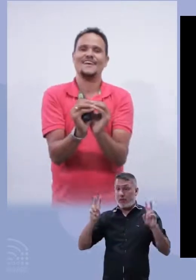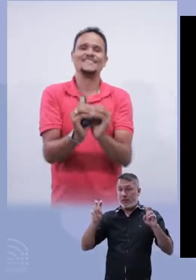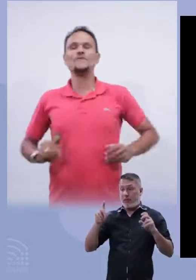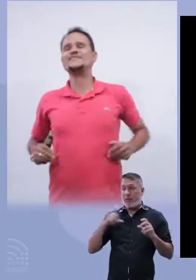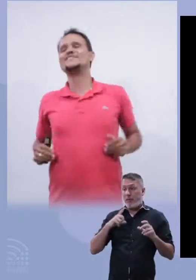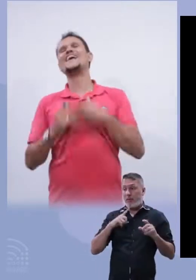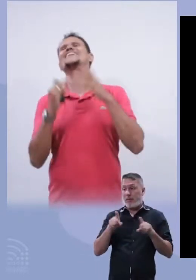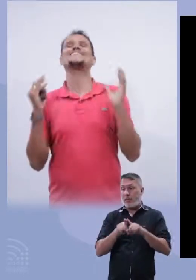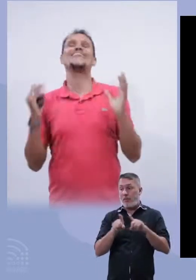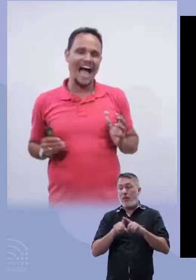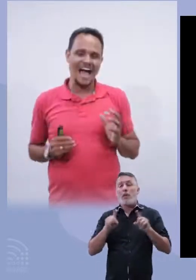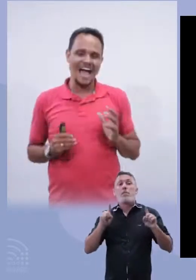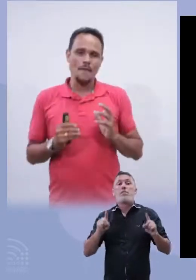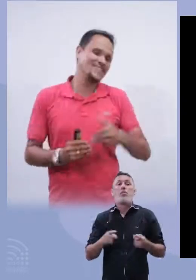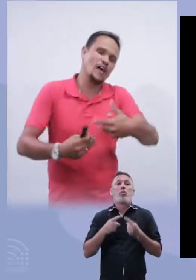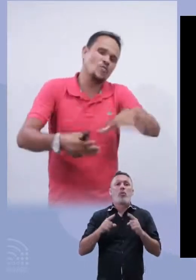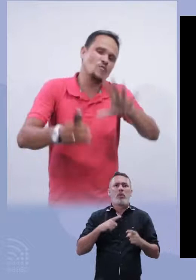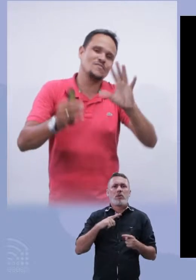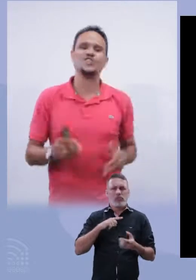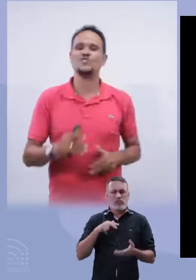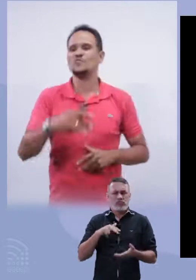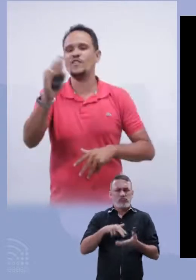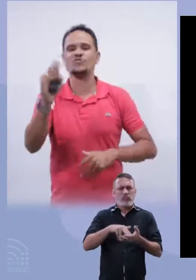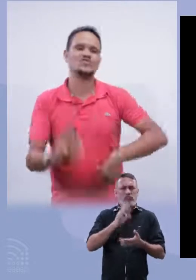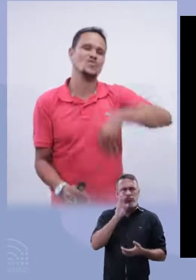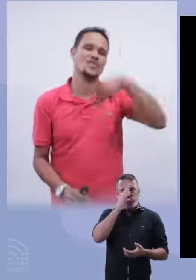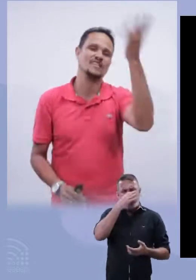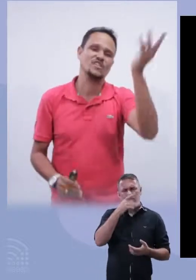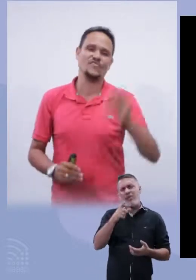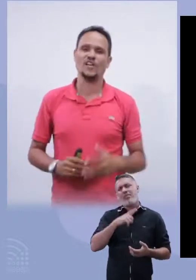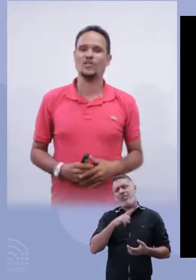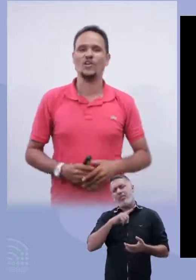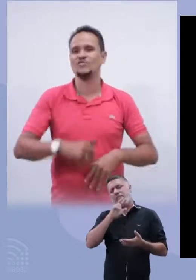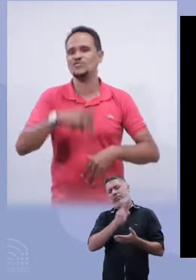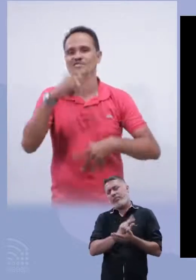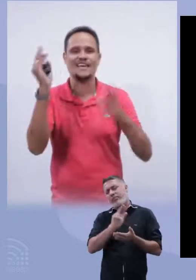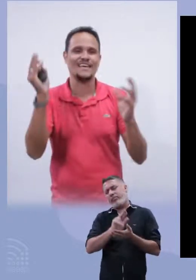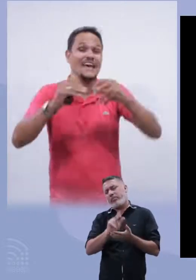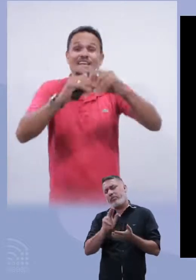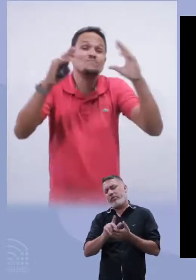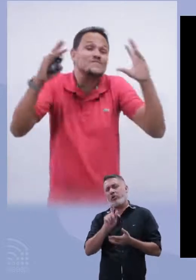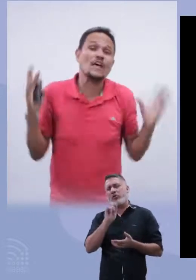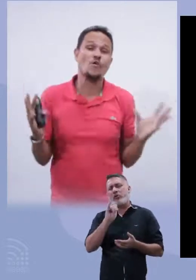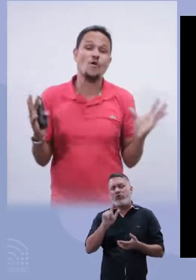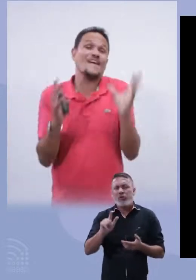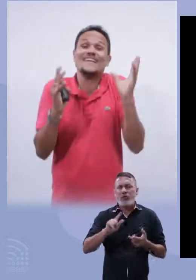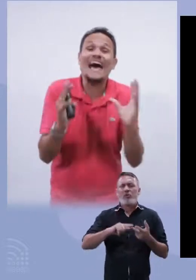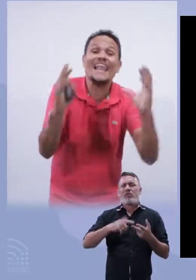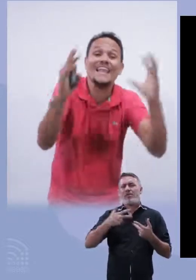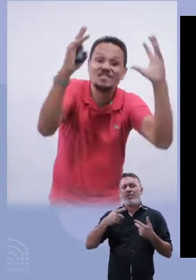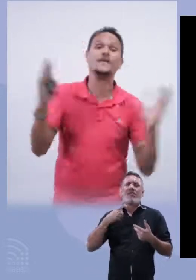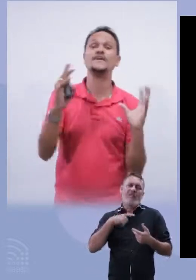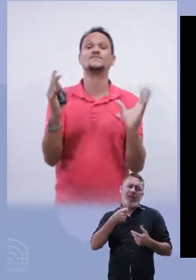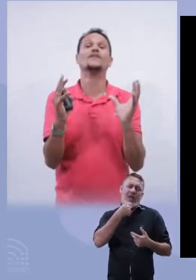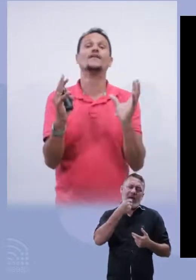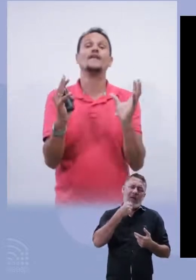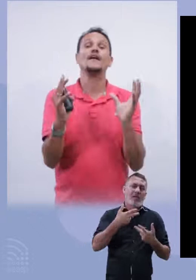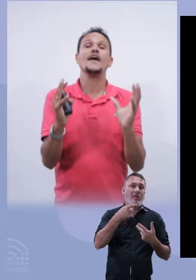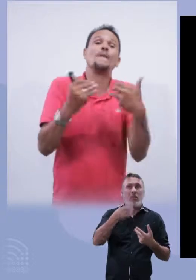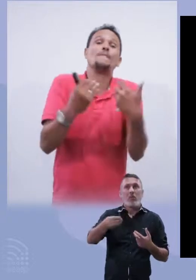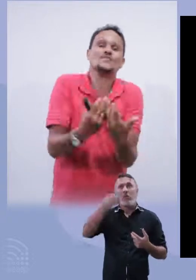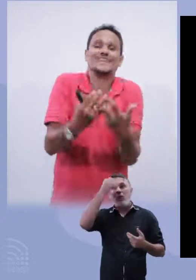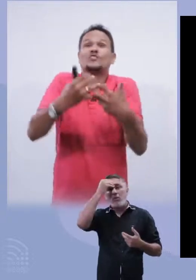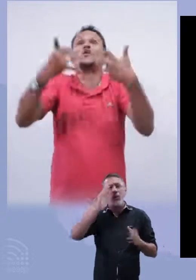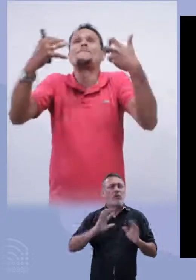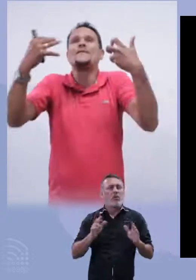músicas. Você não precisa cantar, mas vai estar lá o nome da artista, Gilberto Gil, Caetano Veloso, não sei o quê. Não precisa decorar, vai estar lá no explícito.